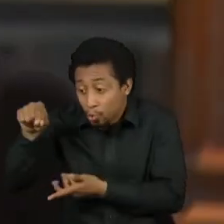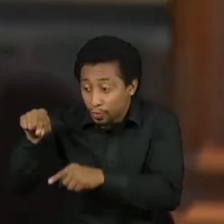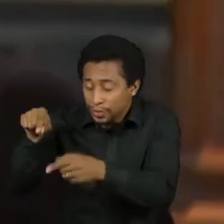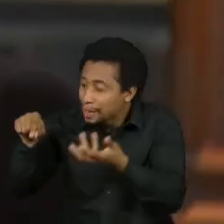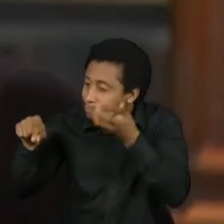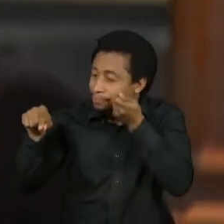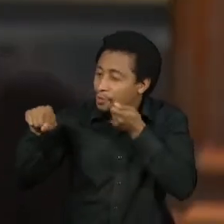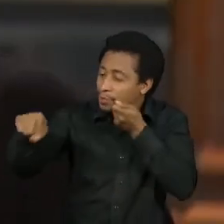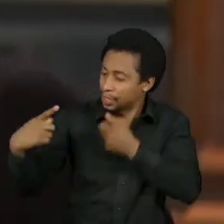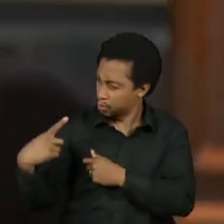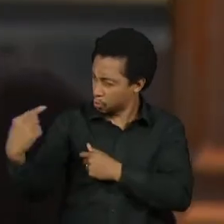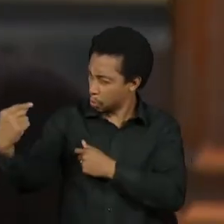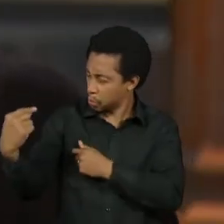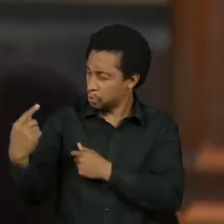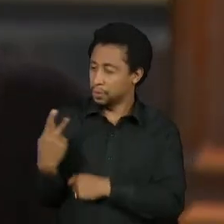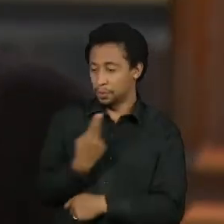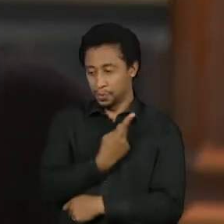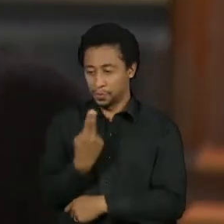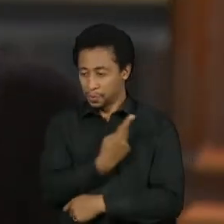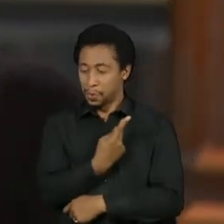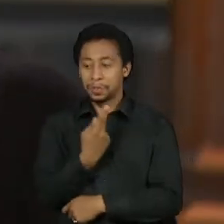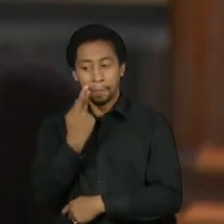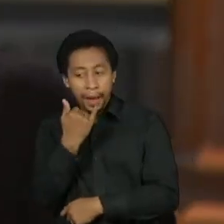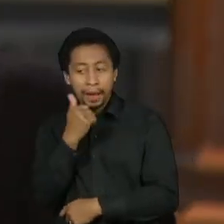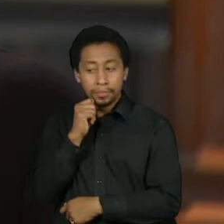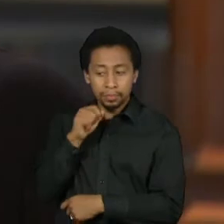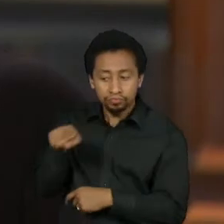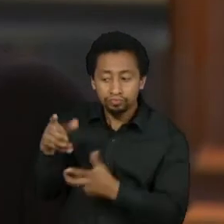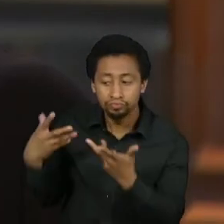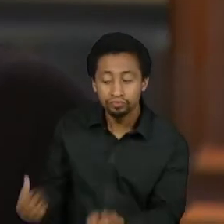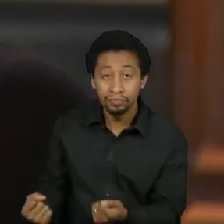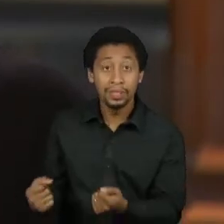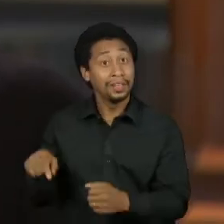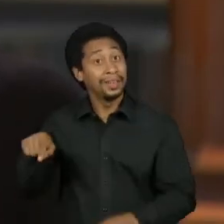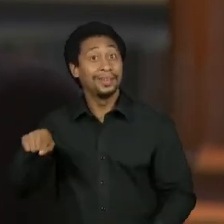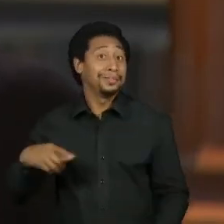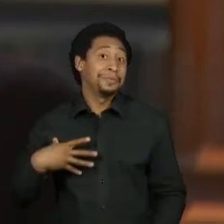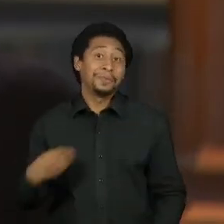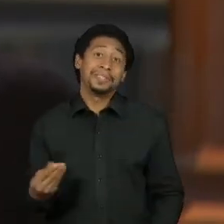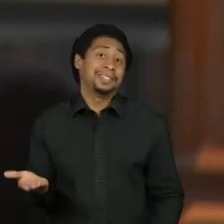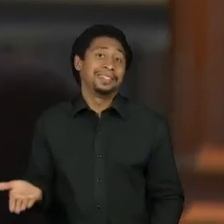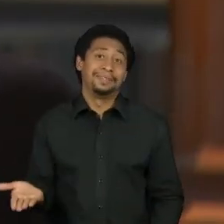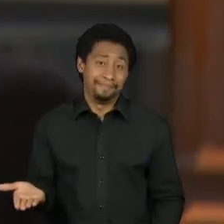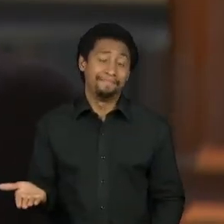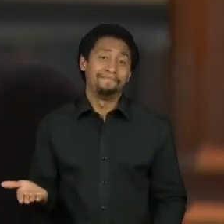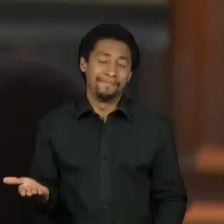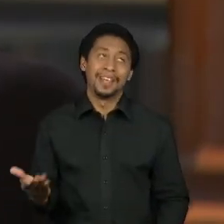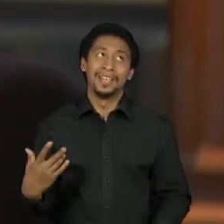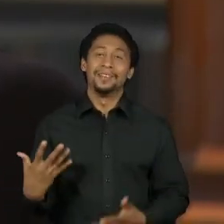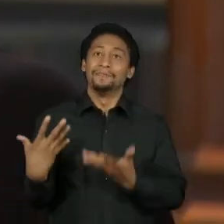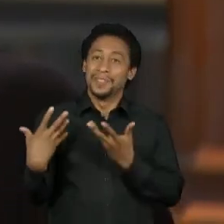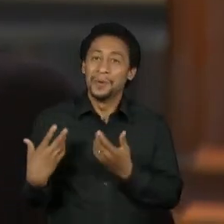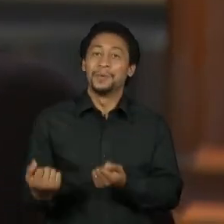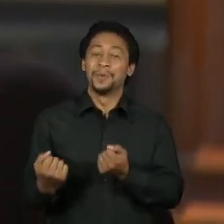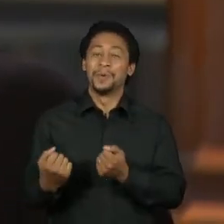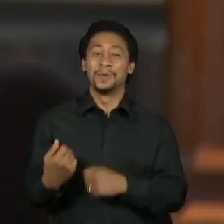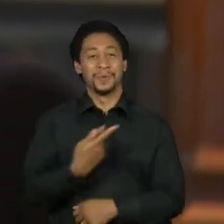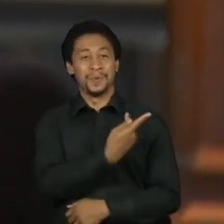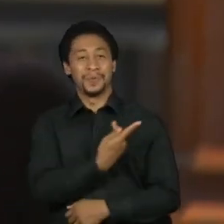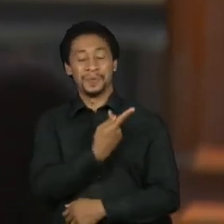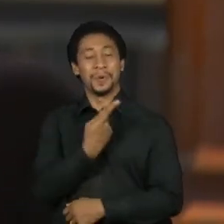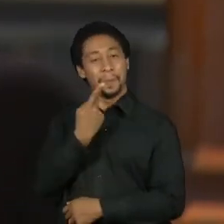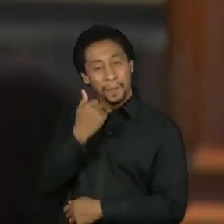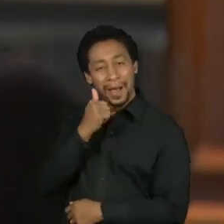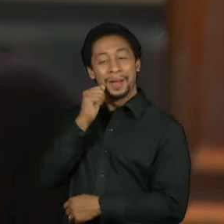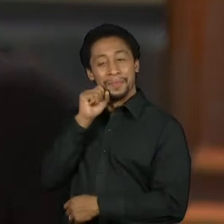tem que adotar a gente como pais ela é uma é uma filha né uma filha com as alegrias